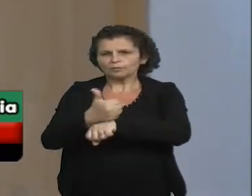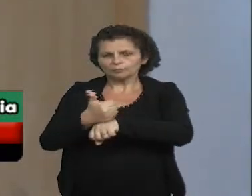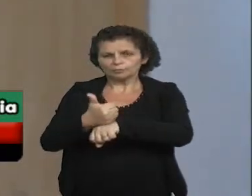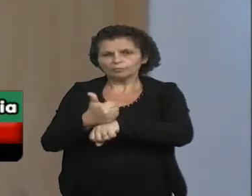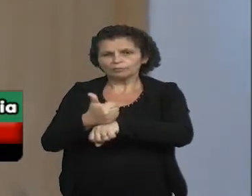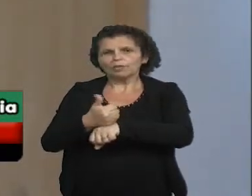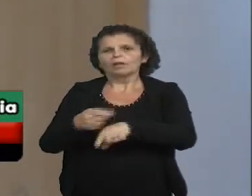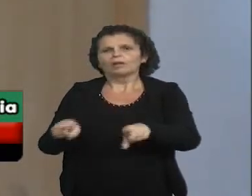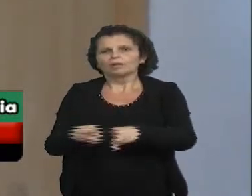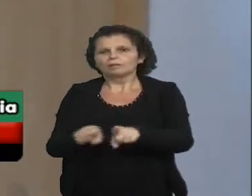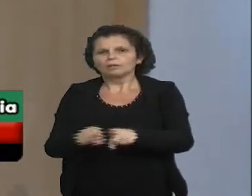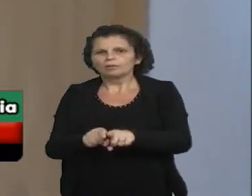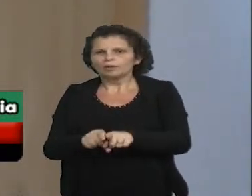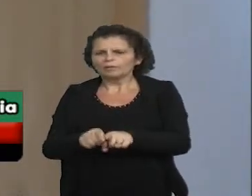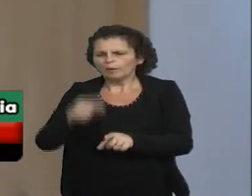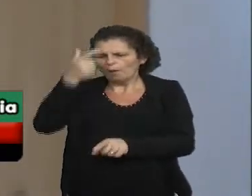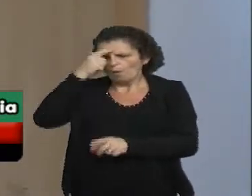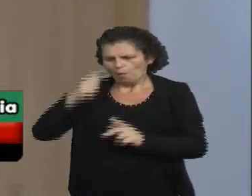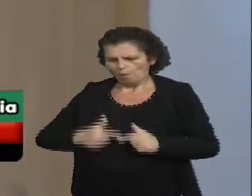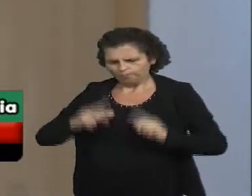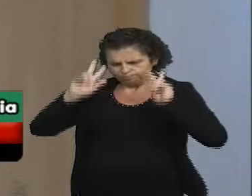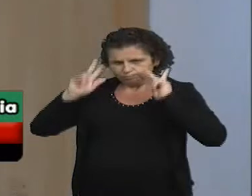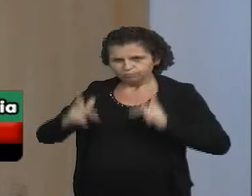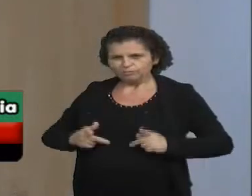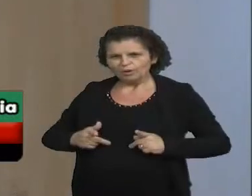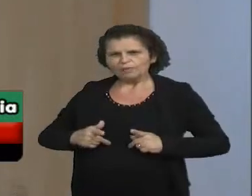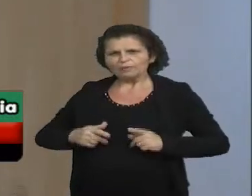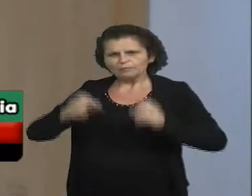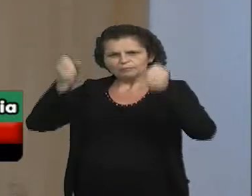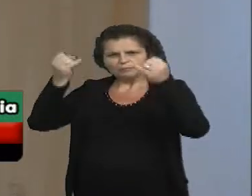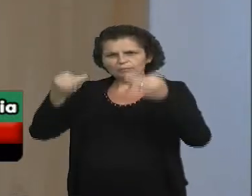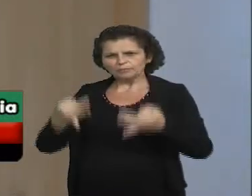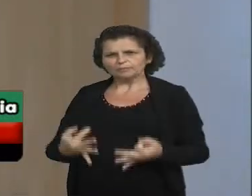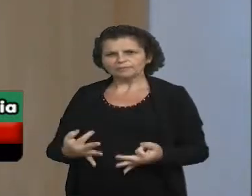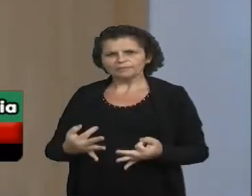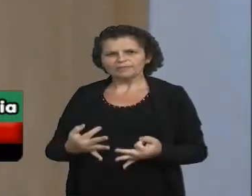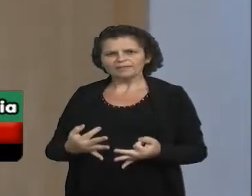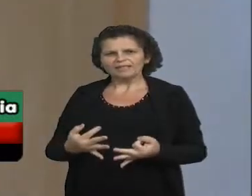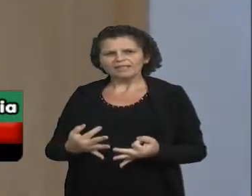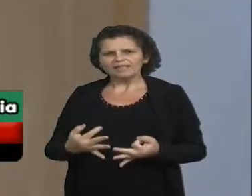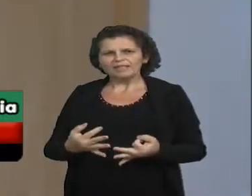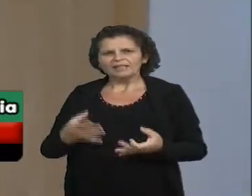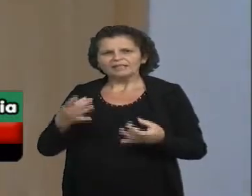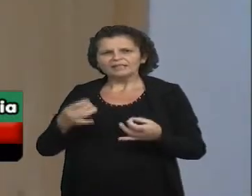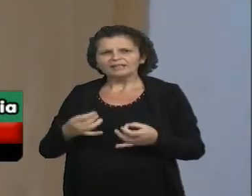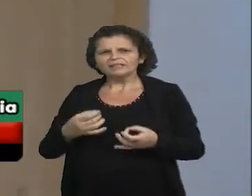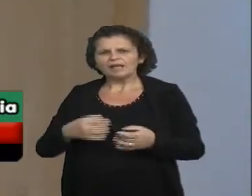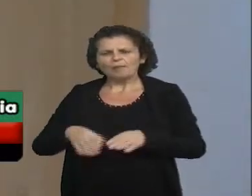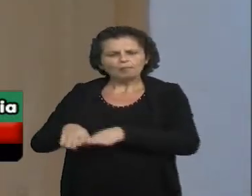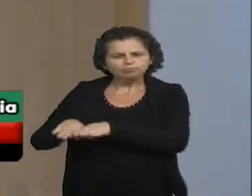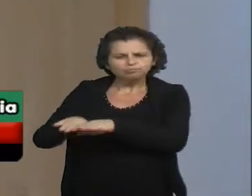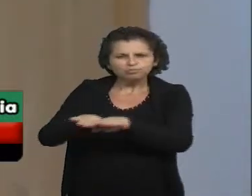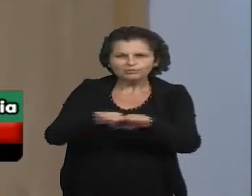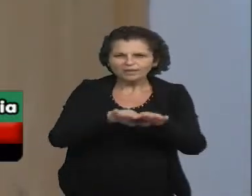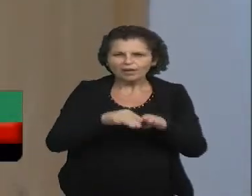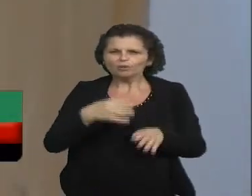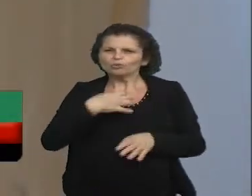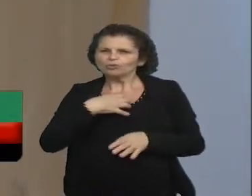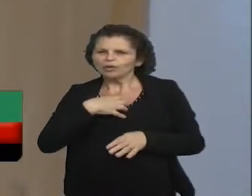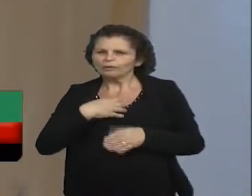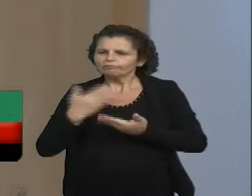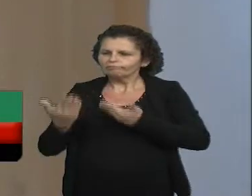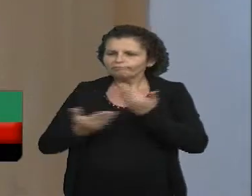profissional, quando nós falamos de humanização, quando nós falamos de padronizarmos os